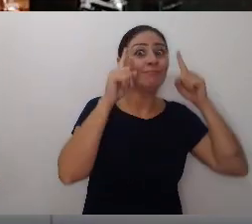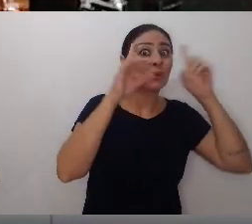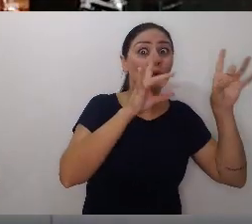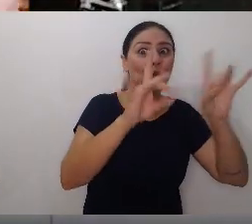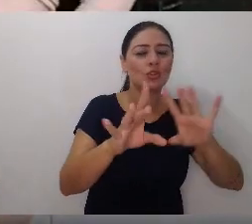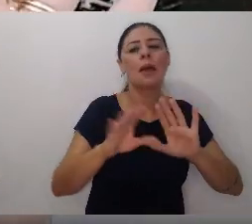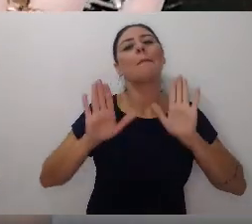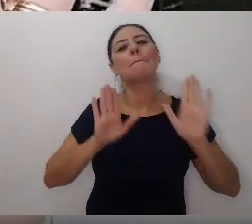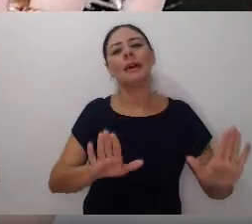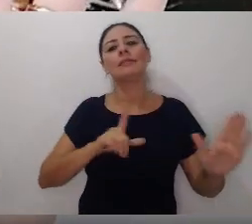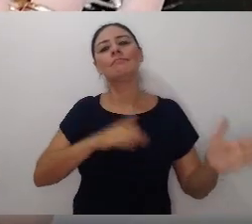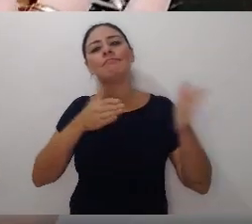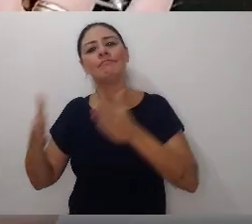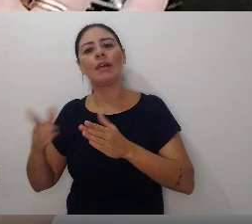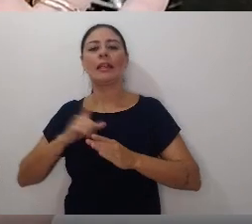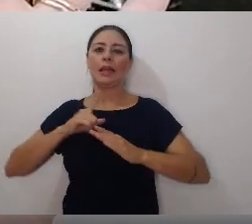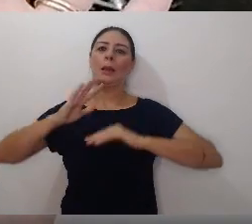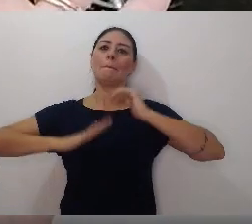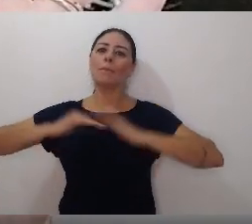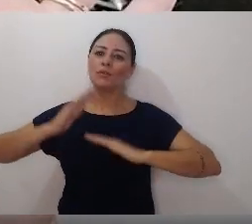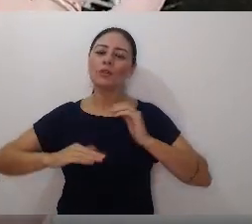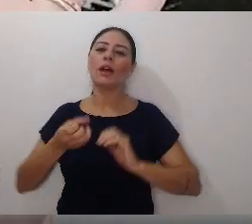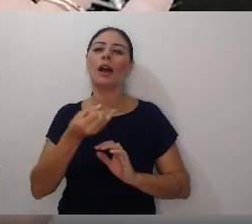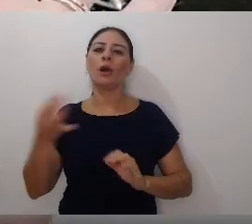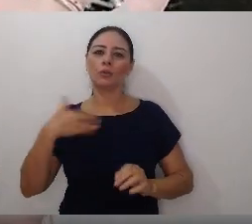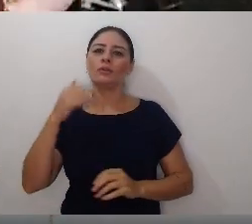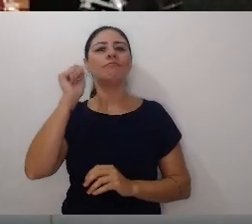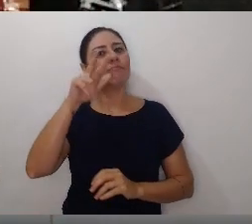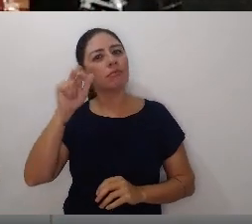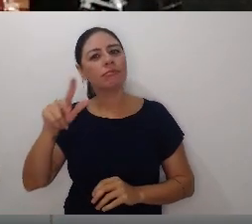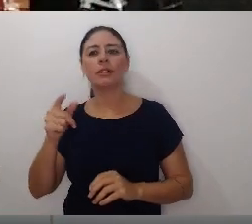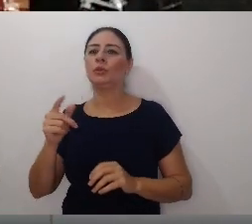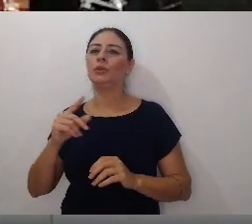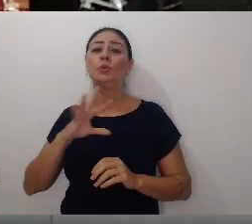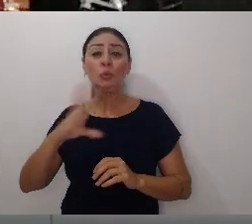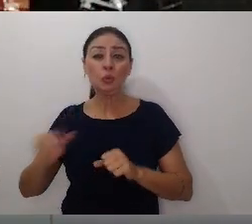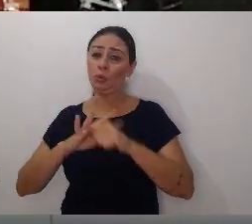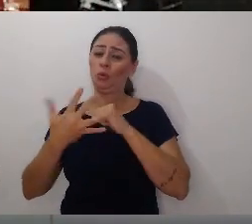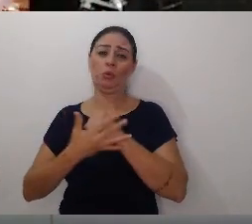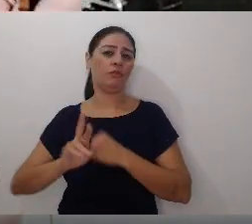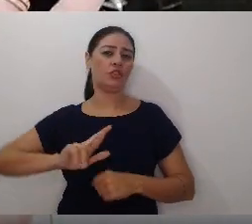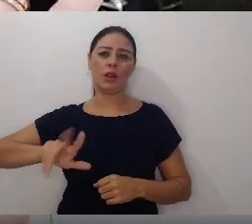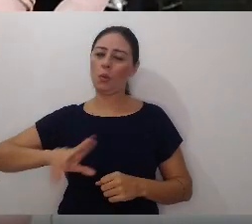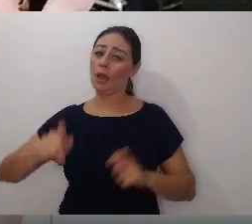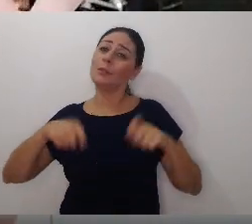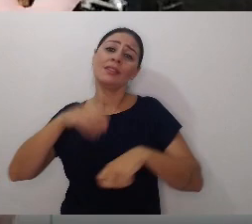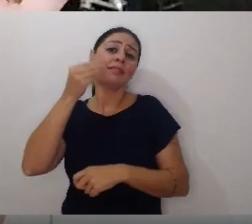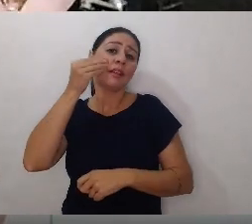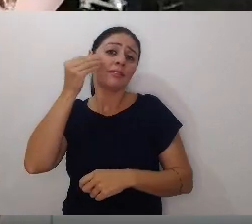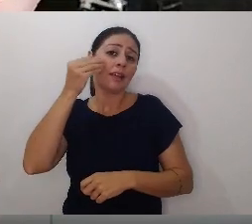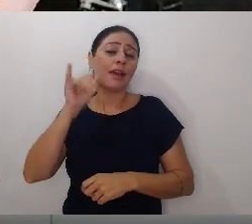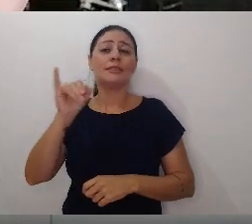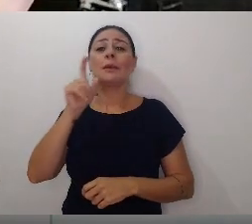Tem profissionais que acham que tudo é Covid, que eles estão muito dentro dessa linha de frente. Só que tem profissionais que eles